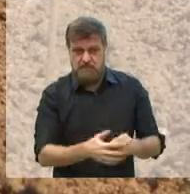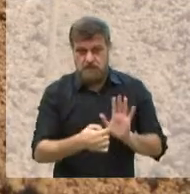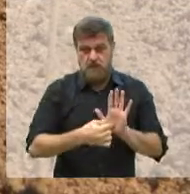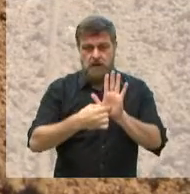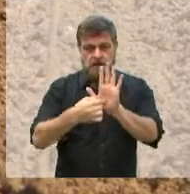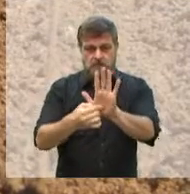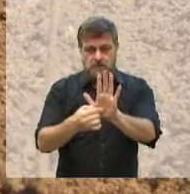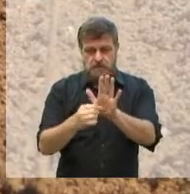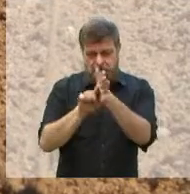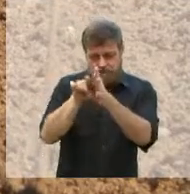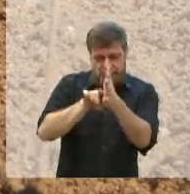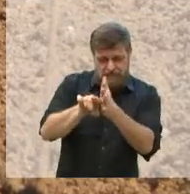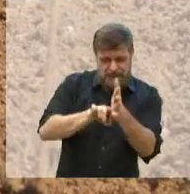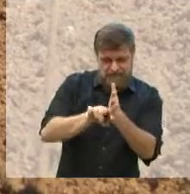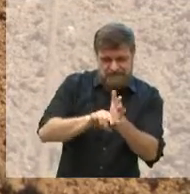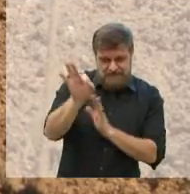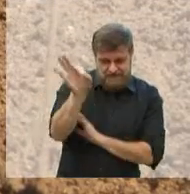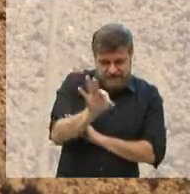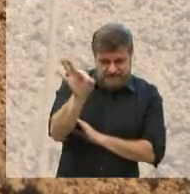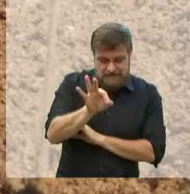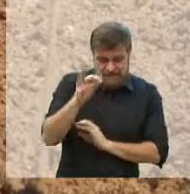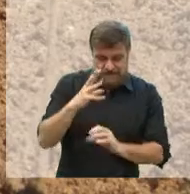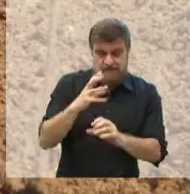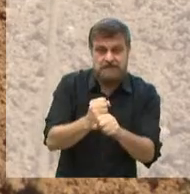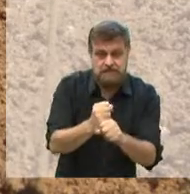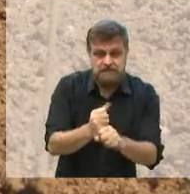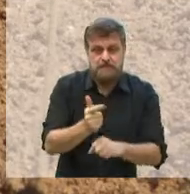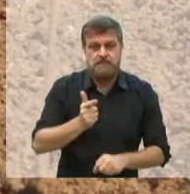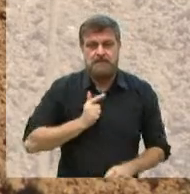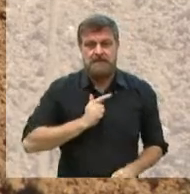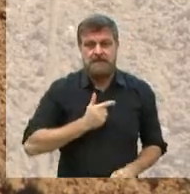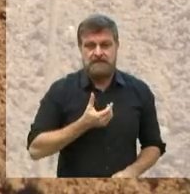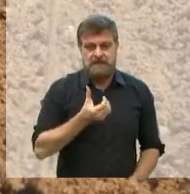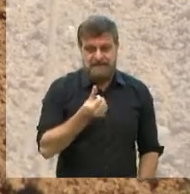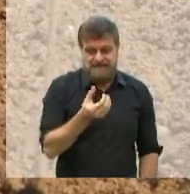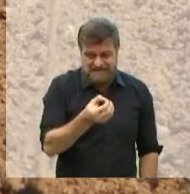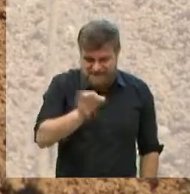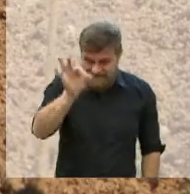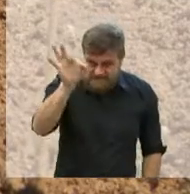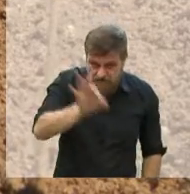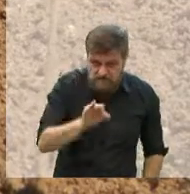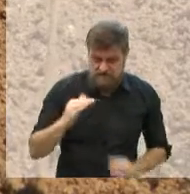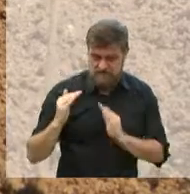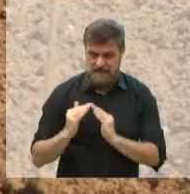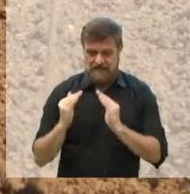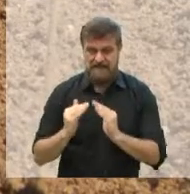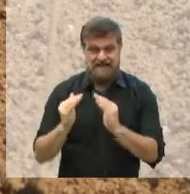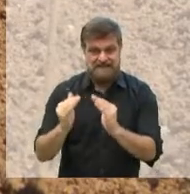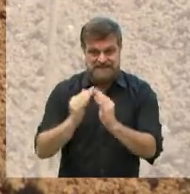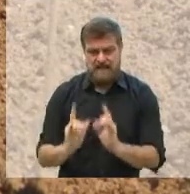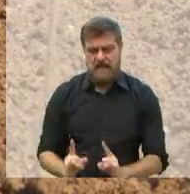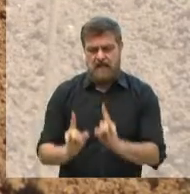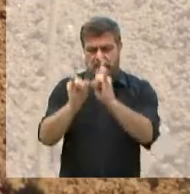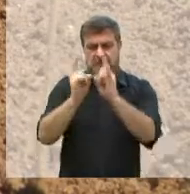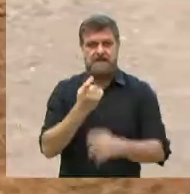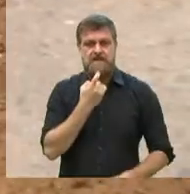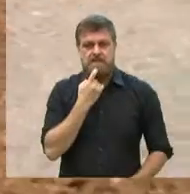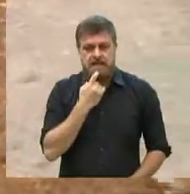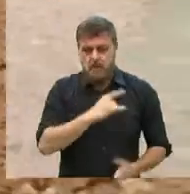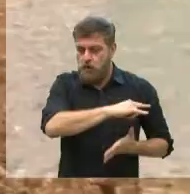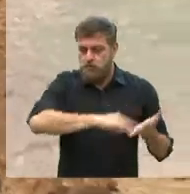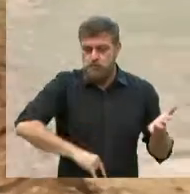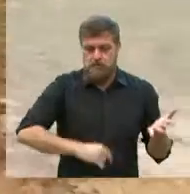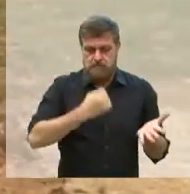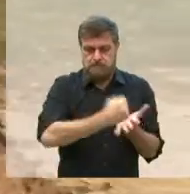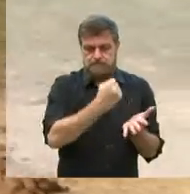mostrou um dado, uma pesquisa feita recentemente, que diz que 60% dos imóveis da cidade de Campinas são